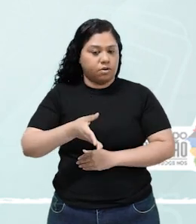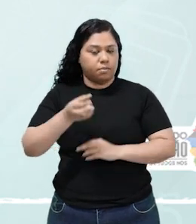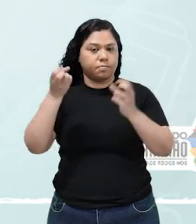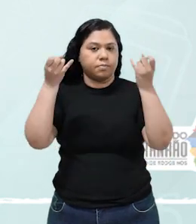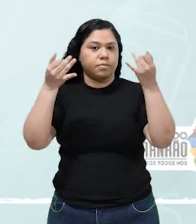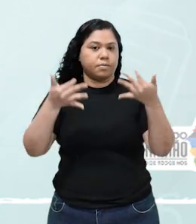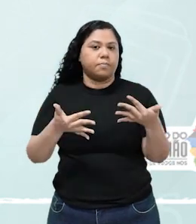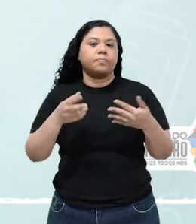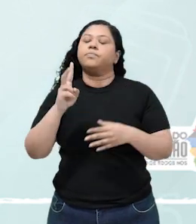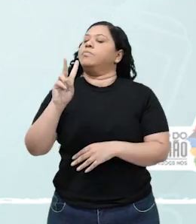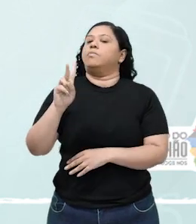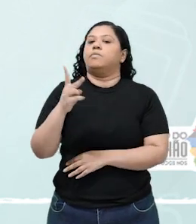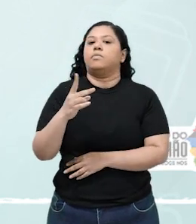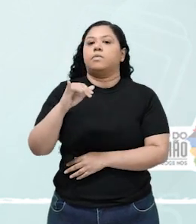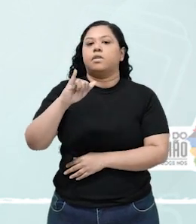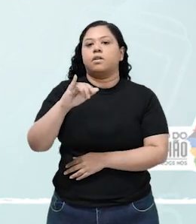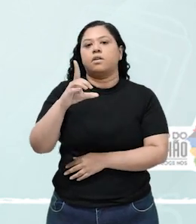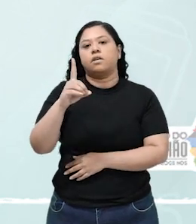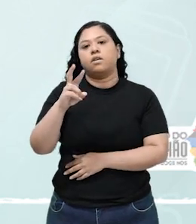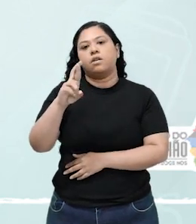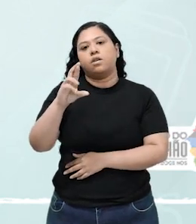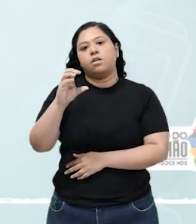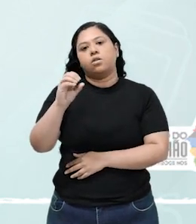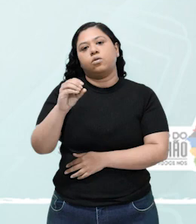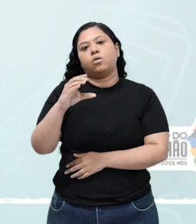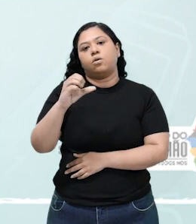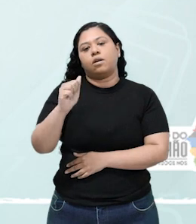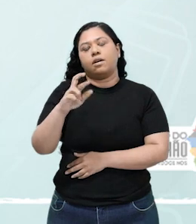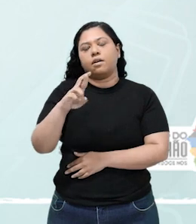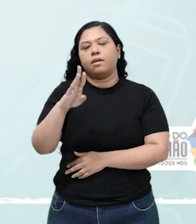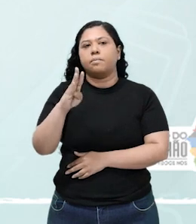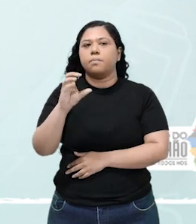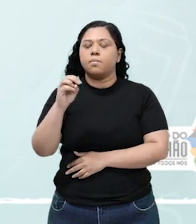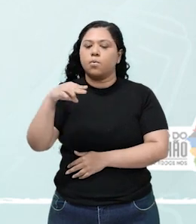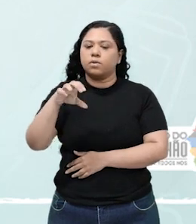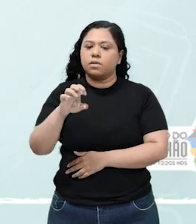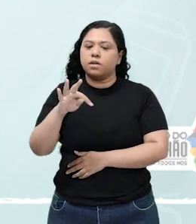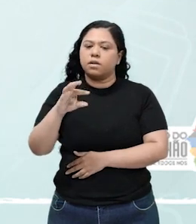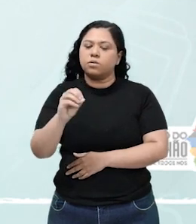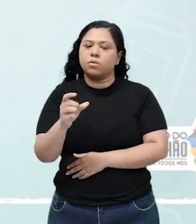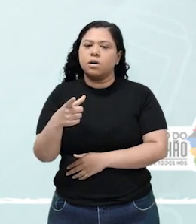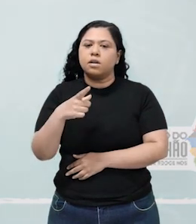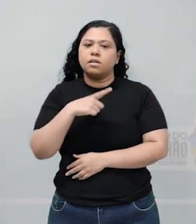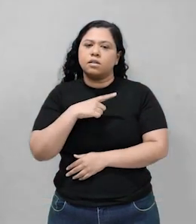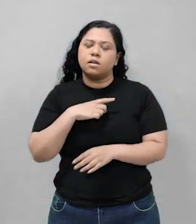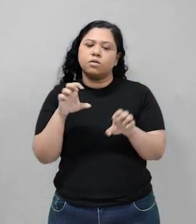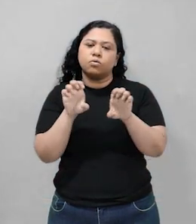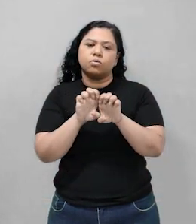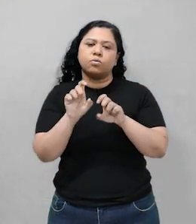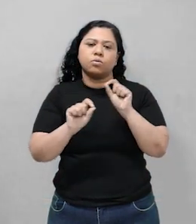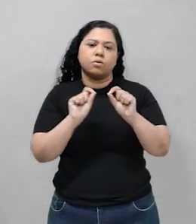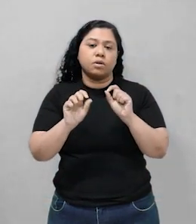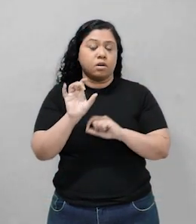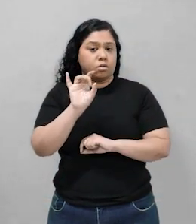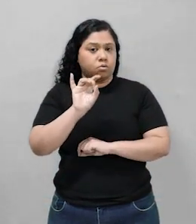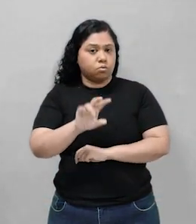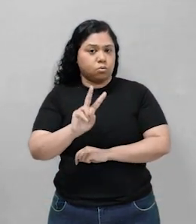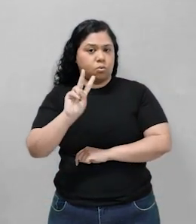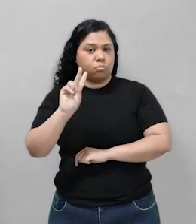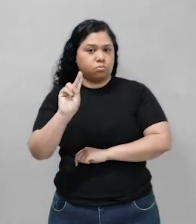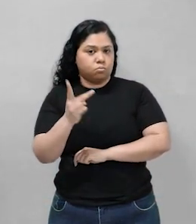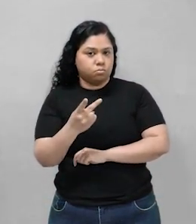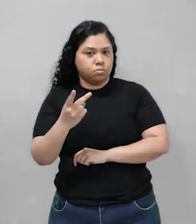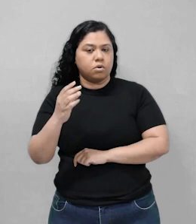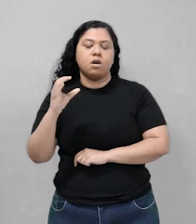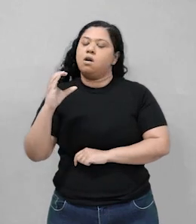que apresentam na sua estrutura somente carbono e hidrogênio. E em seguida nós chegamos